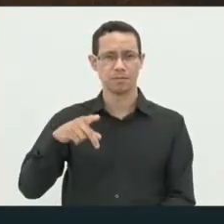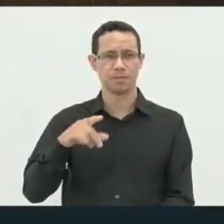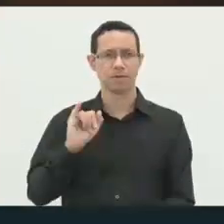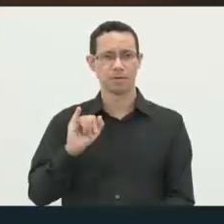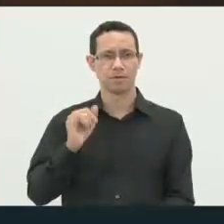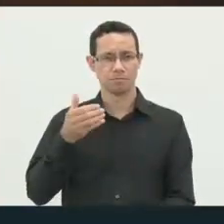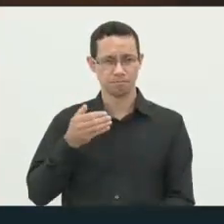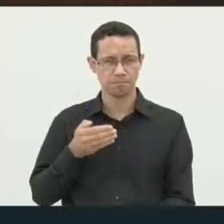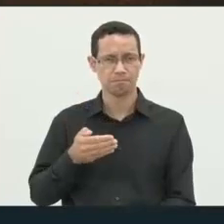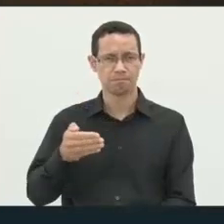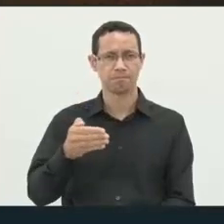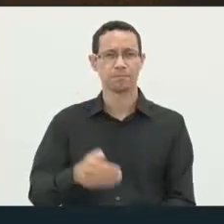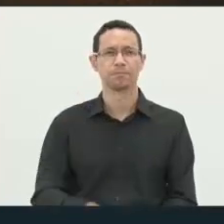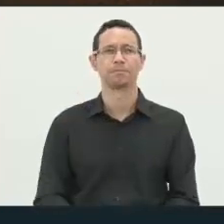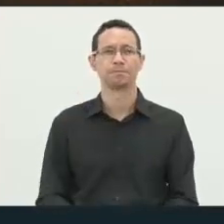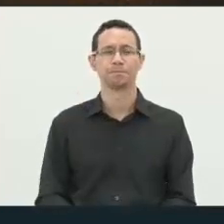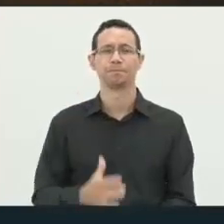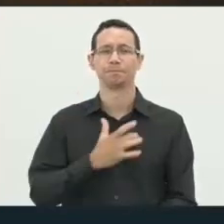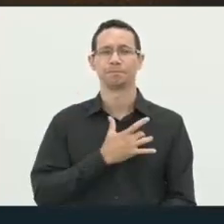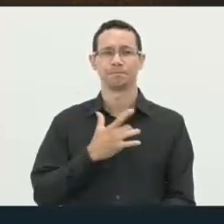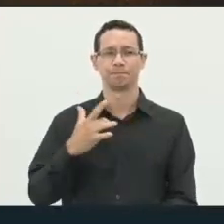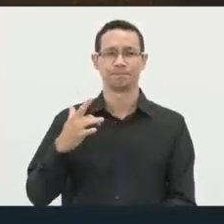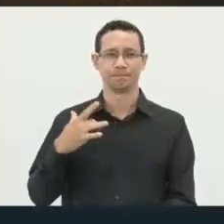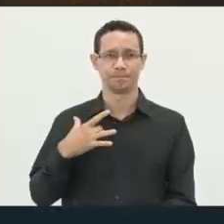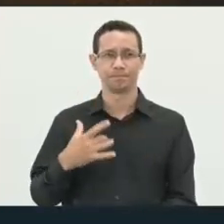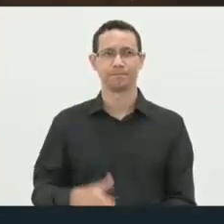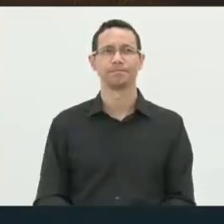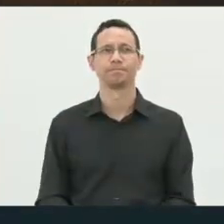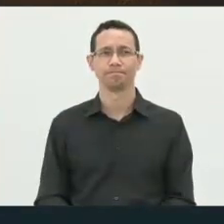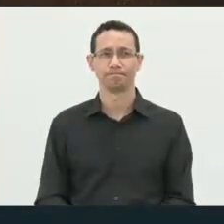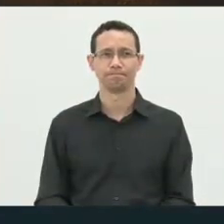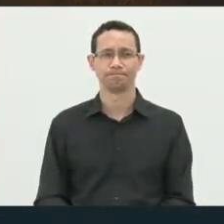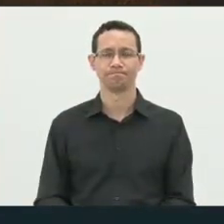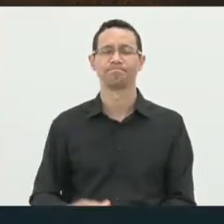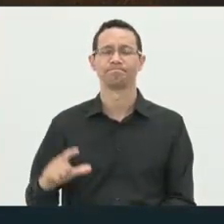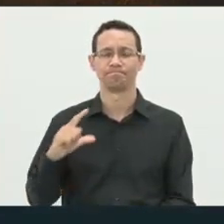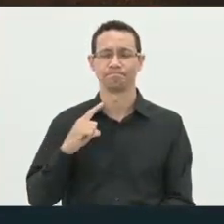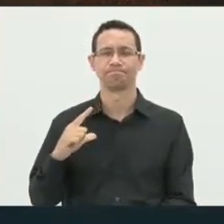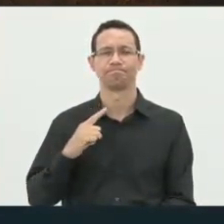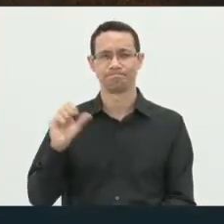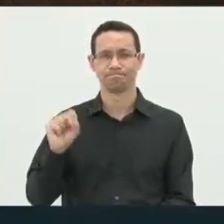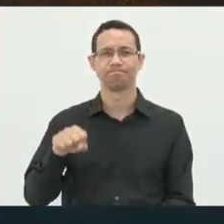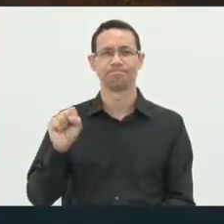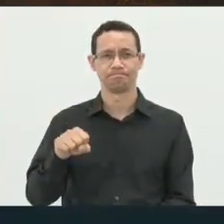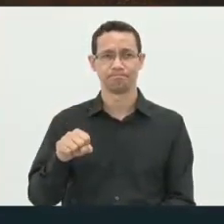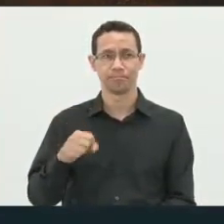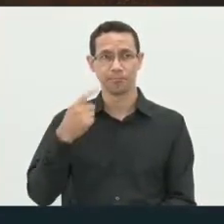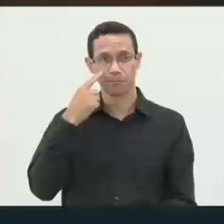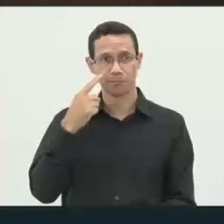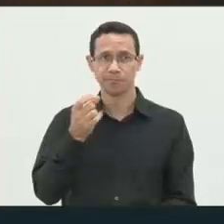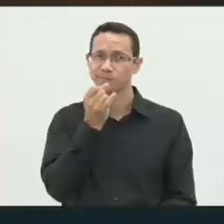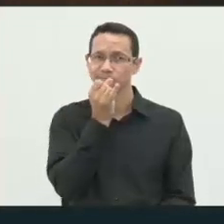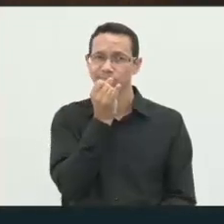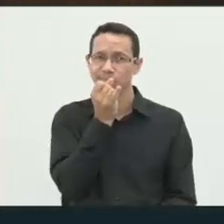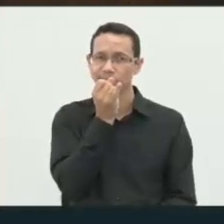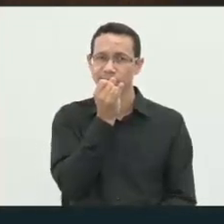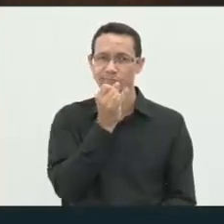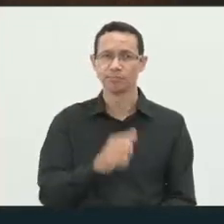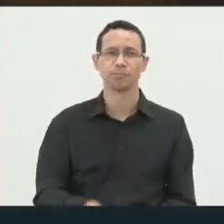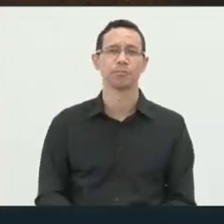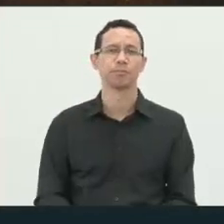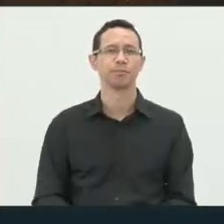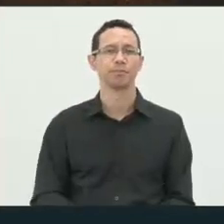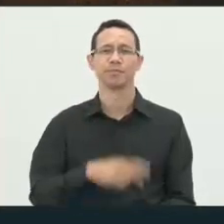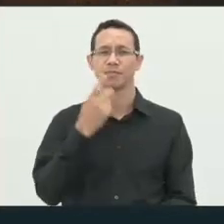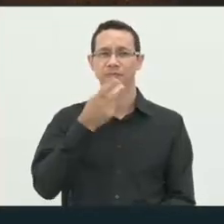CPI na saúde que tá realmente a gente vê questão por exemplo né que eu sempre